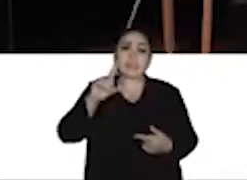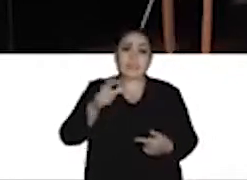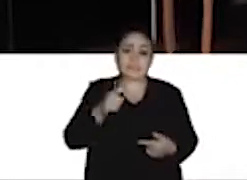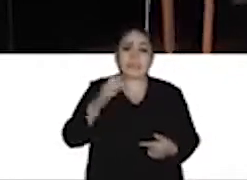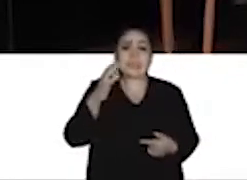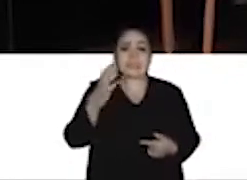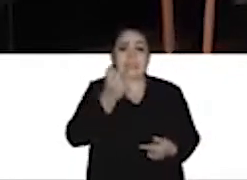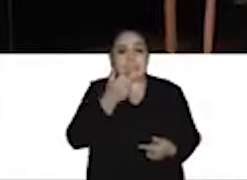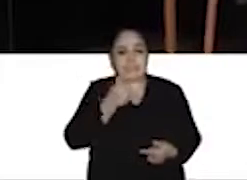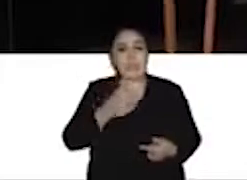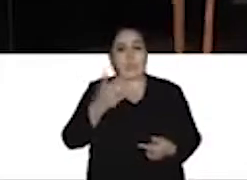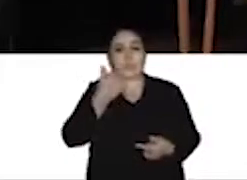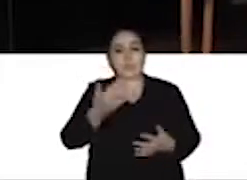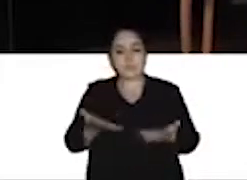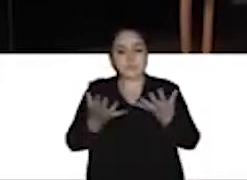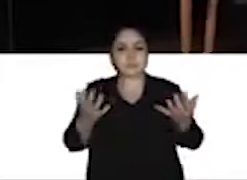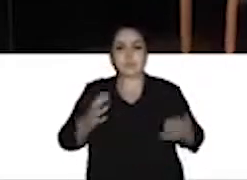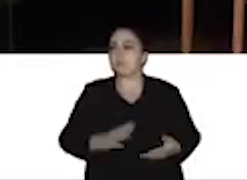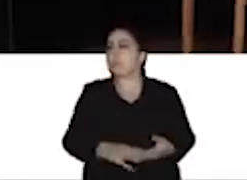vale capim.